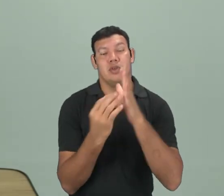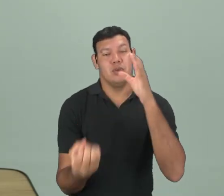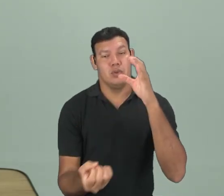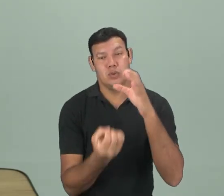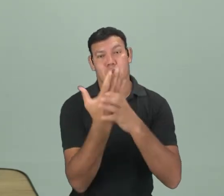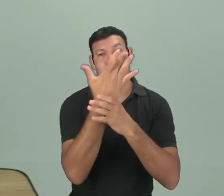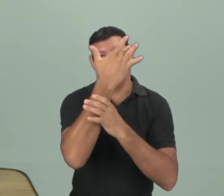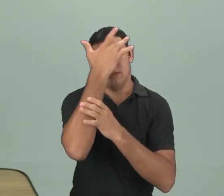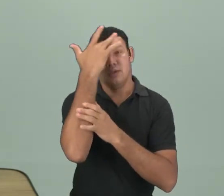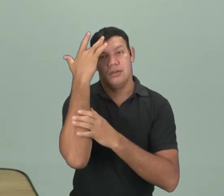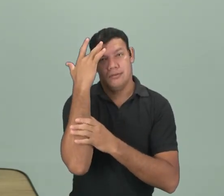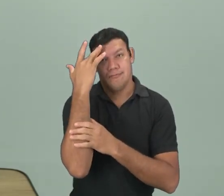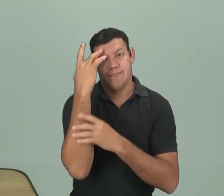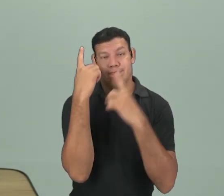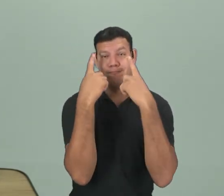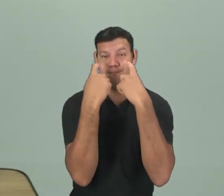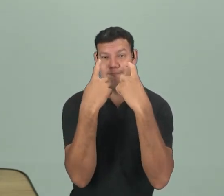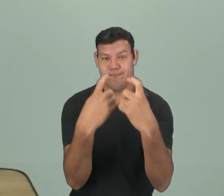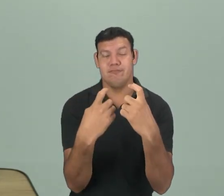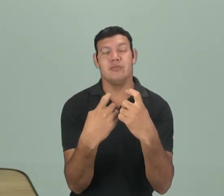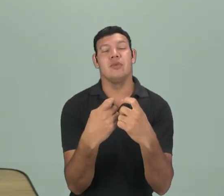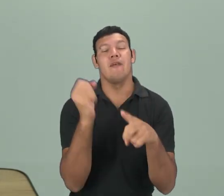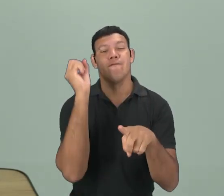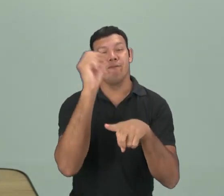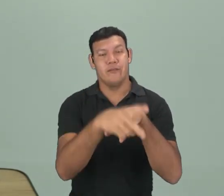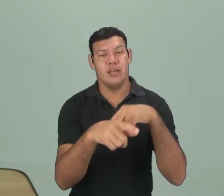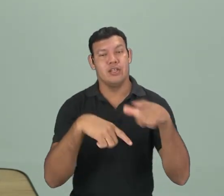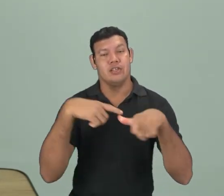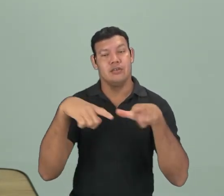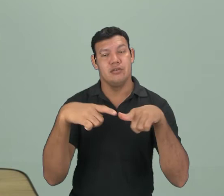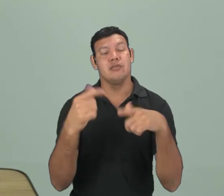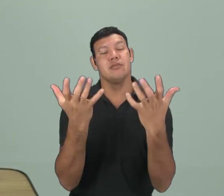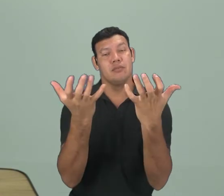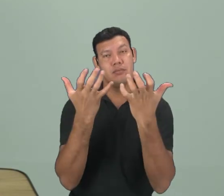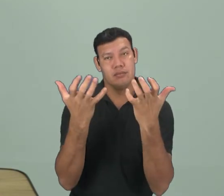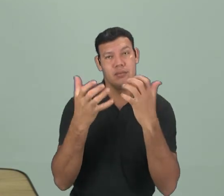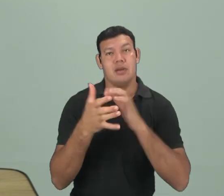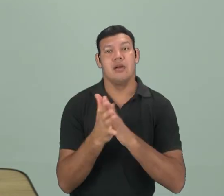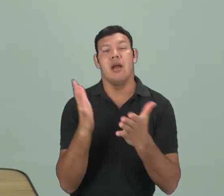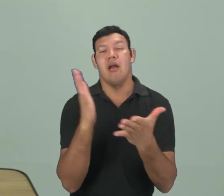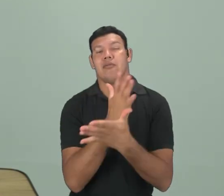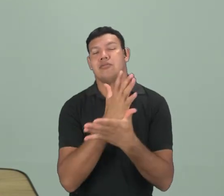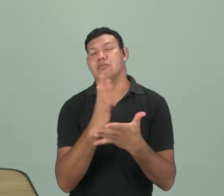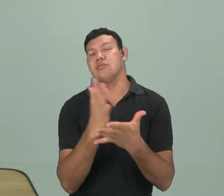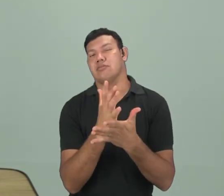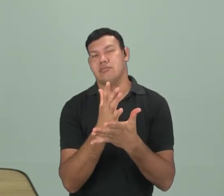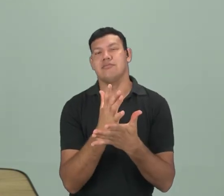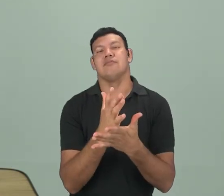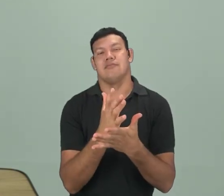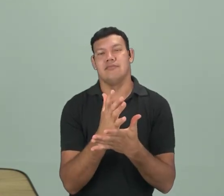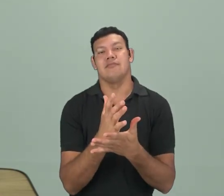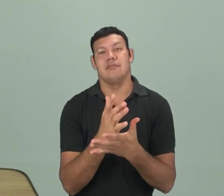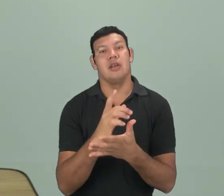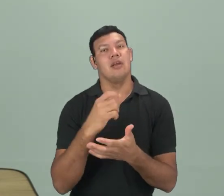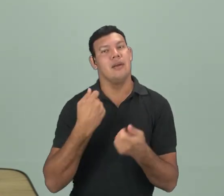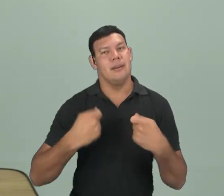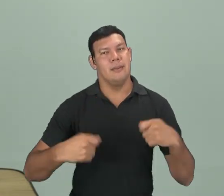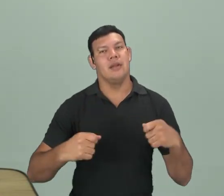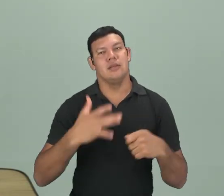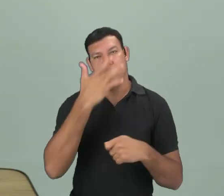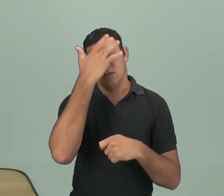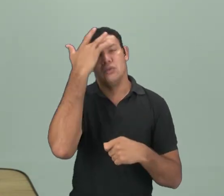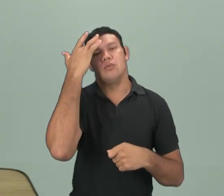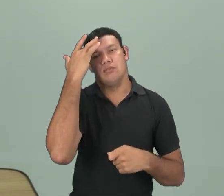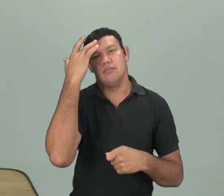as pessoas com interesse, né, conseguir trabalho nas indústrias, porque alguns serviços que são feitos nas indústrias, é claro que precisa de pessoas